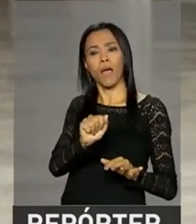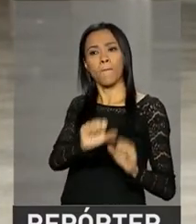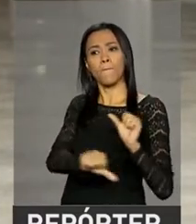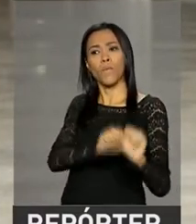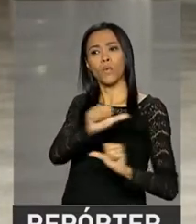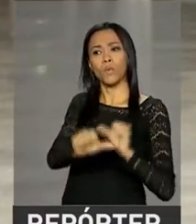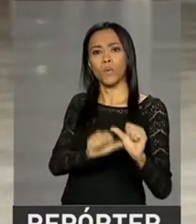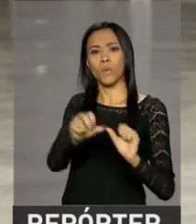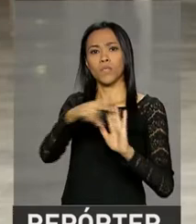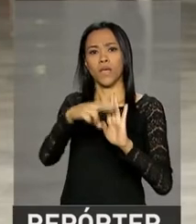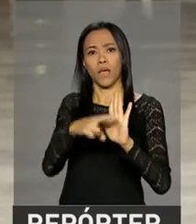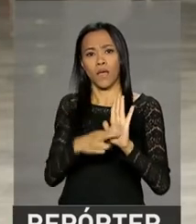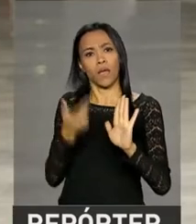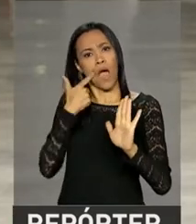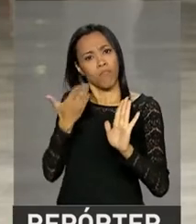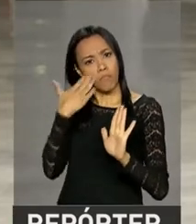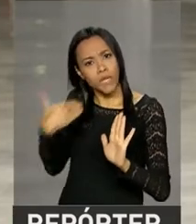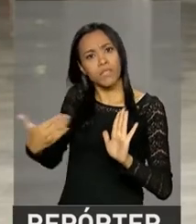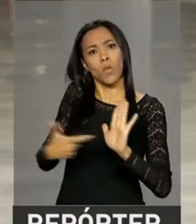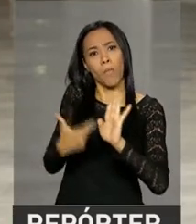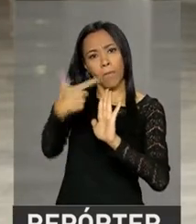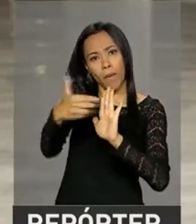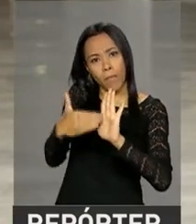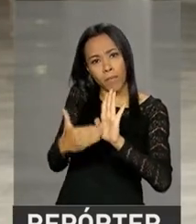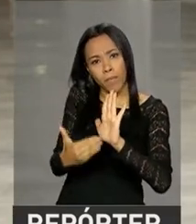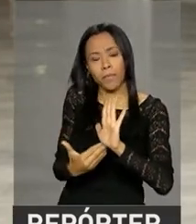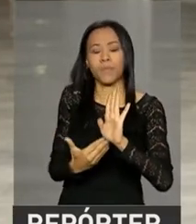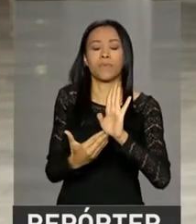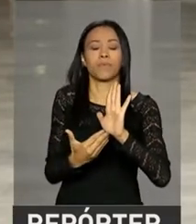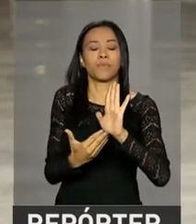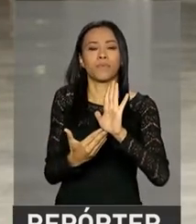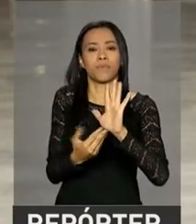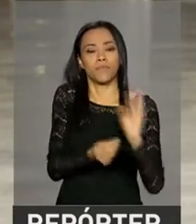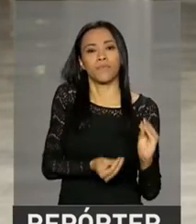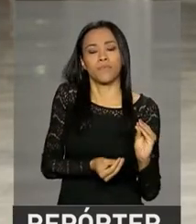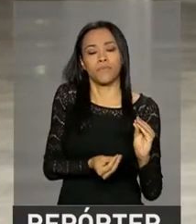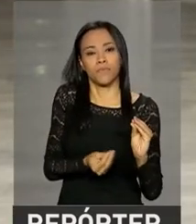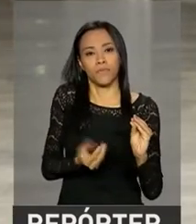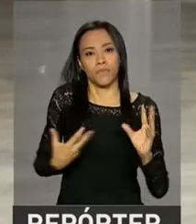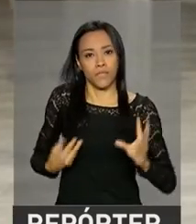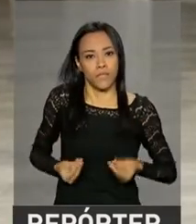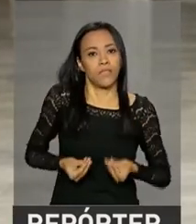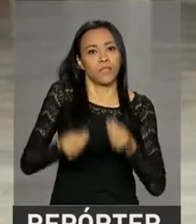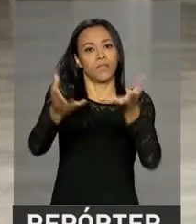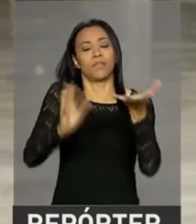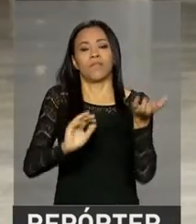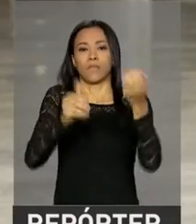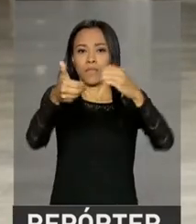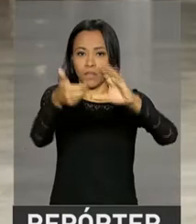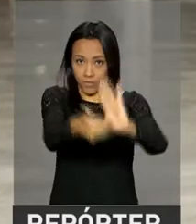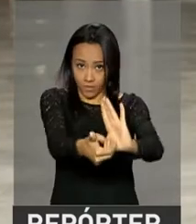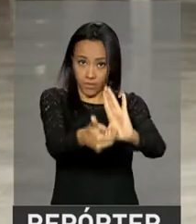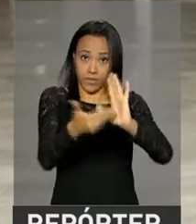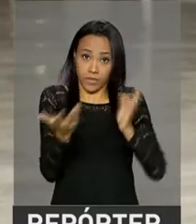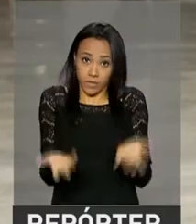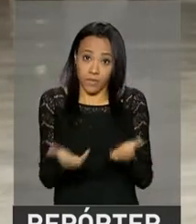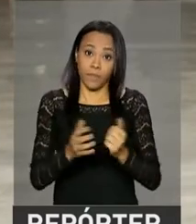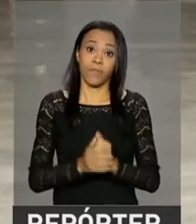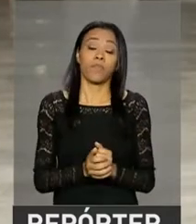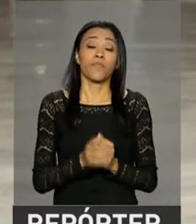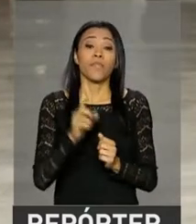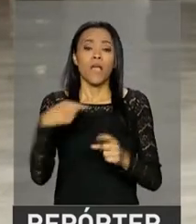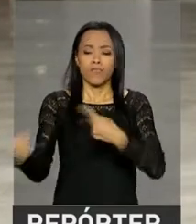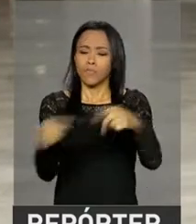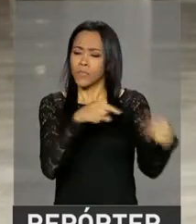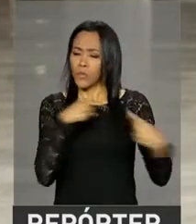para a aposentadoria em relação ao projeto enviado para o enviado pelo governo à câmara dos deputados a fase de